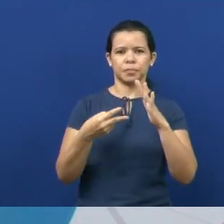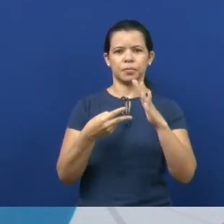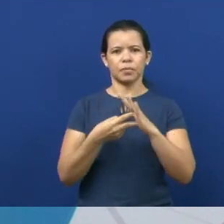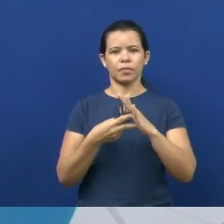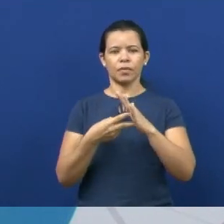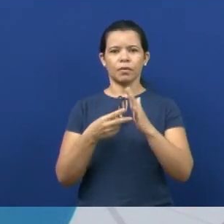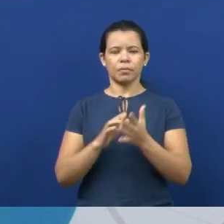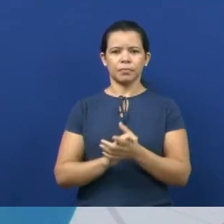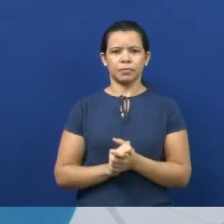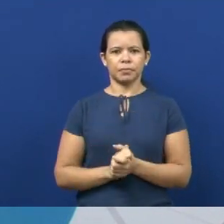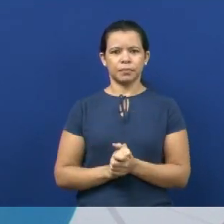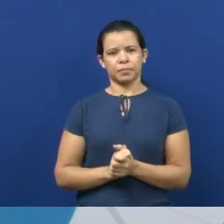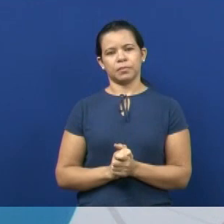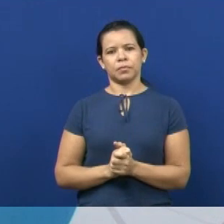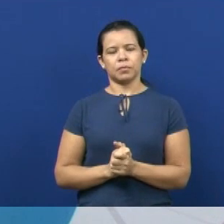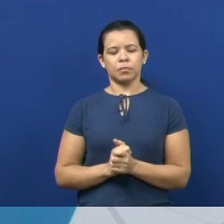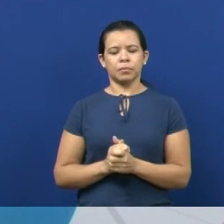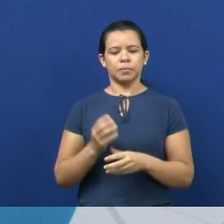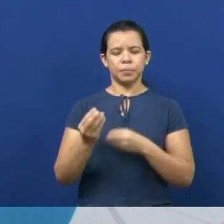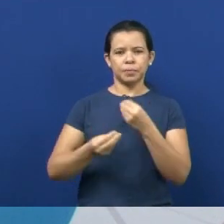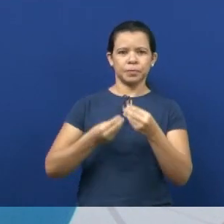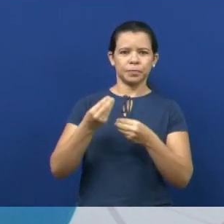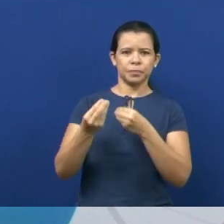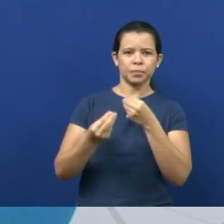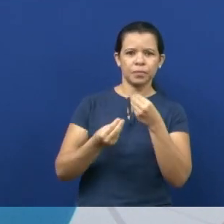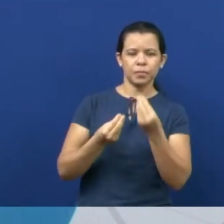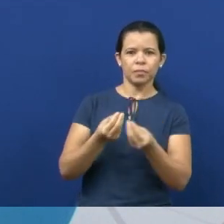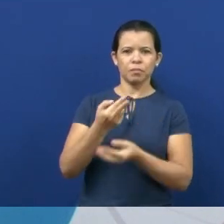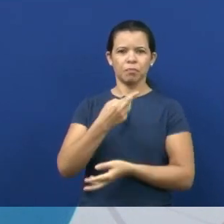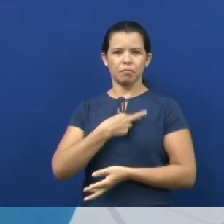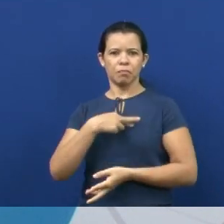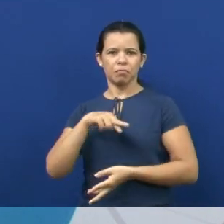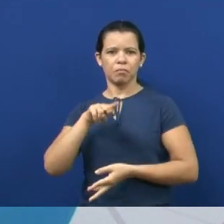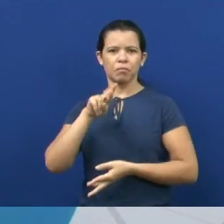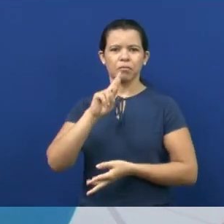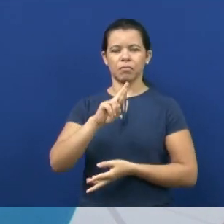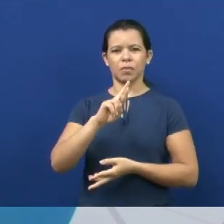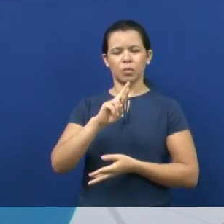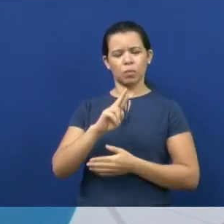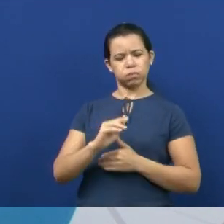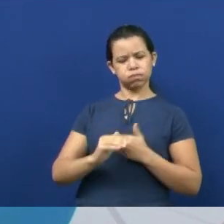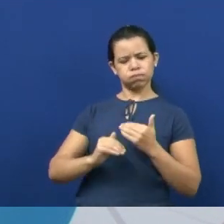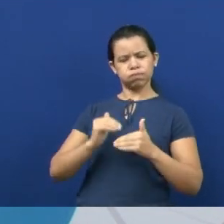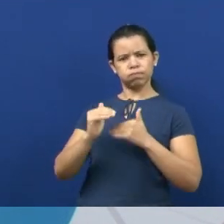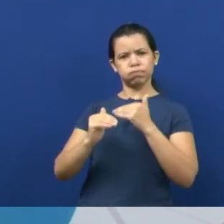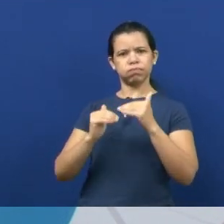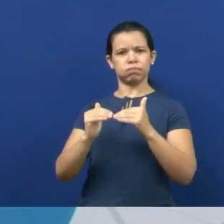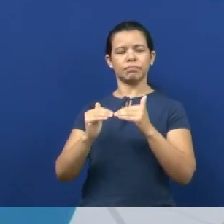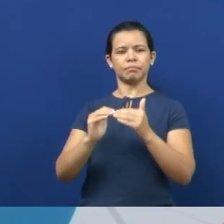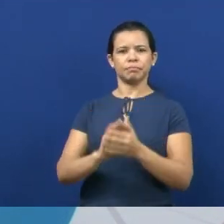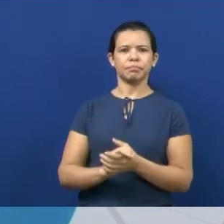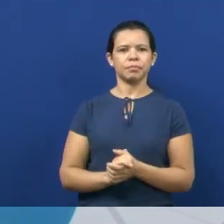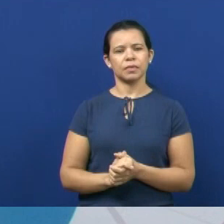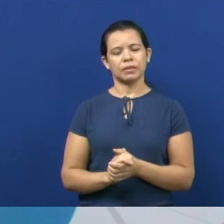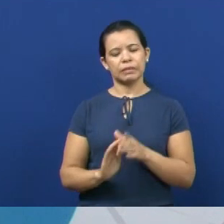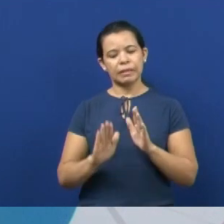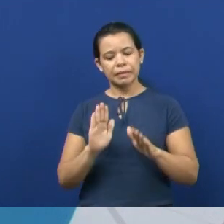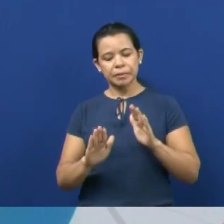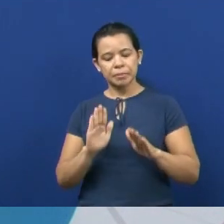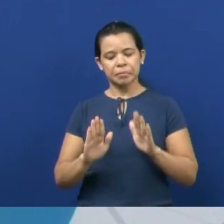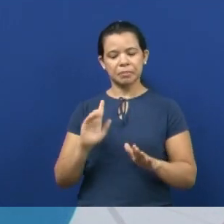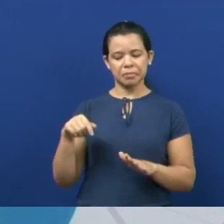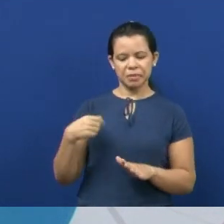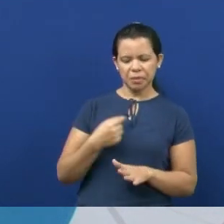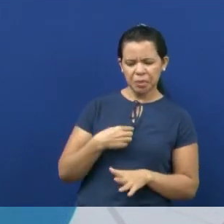que estão produzindo as religiões. São aspectos que muitas vezes a gente passa desapercebido,